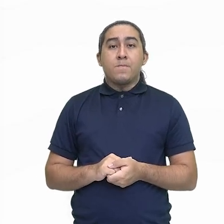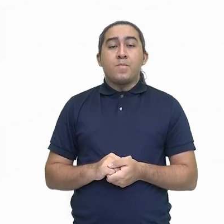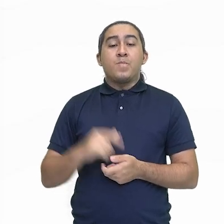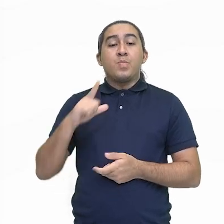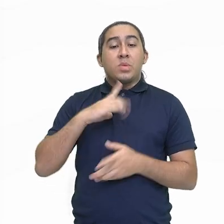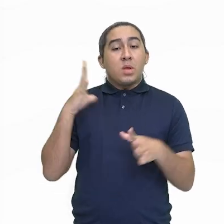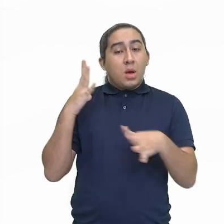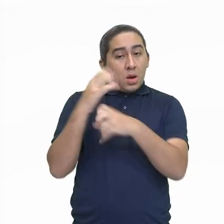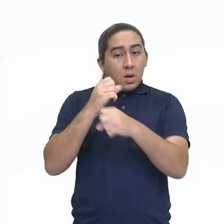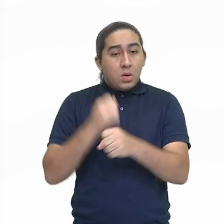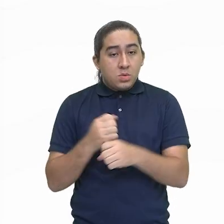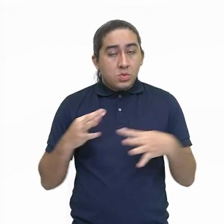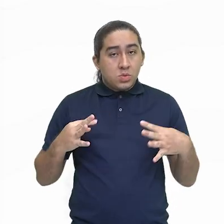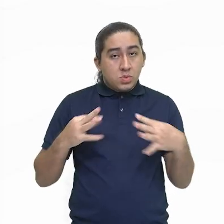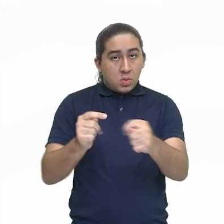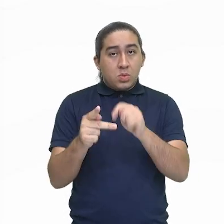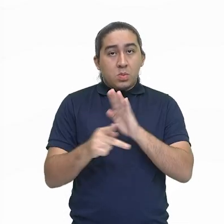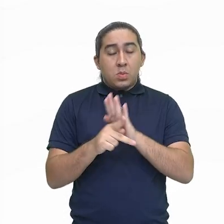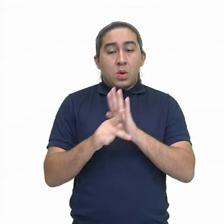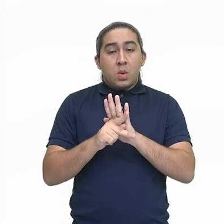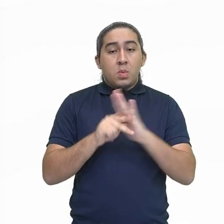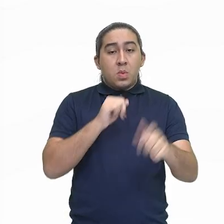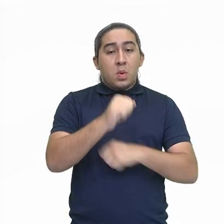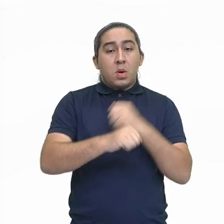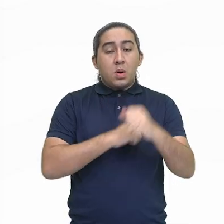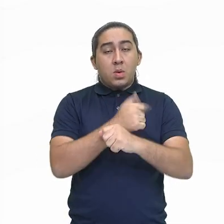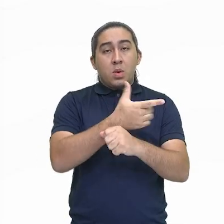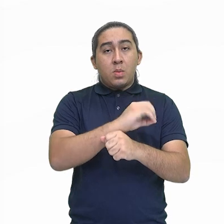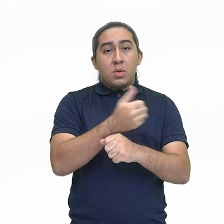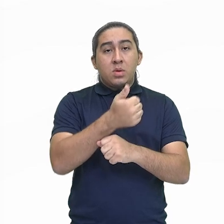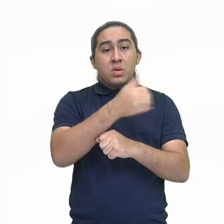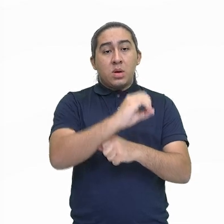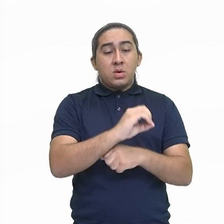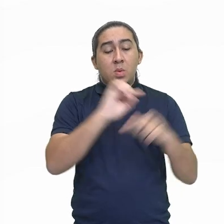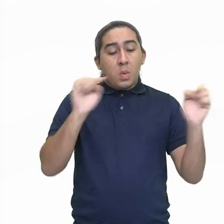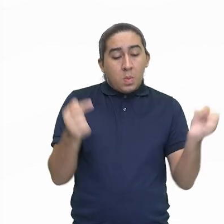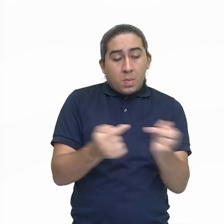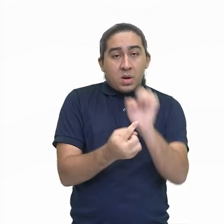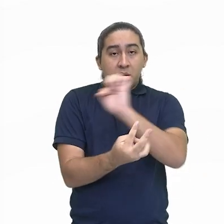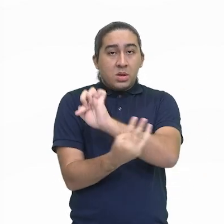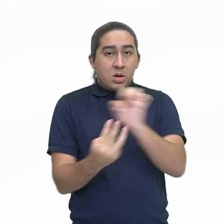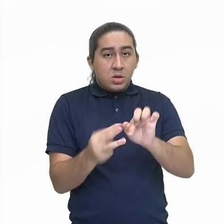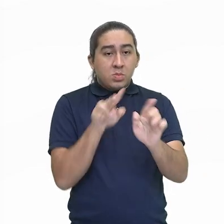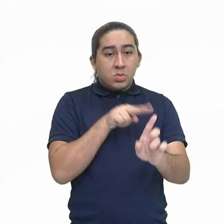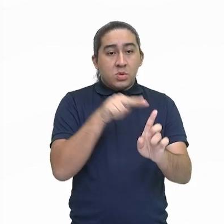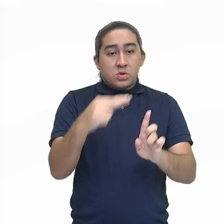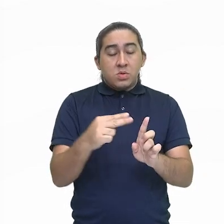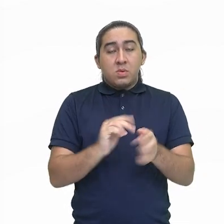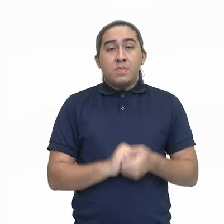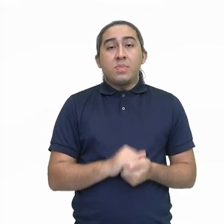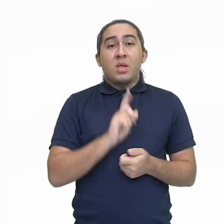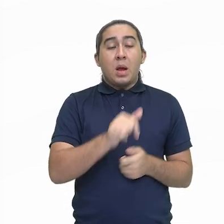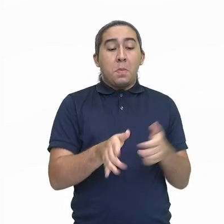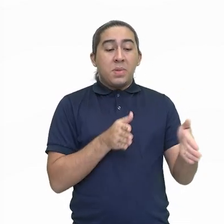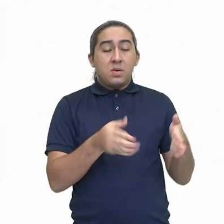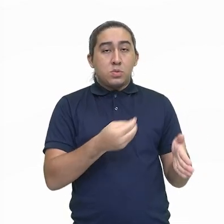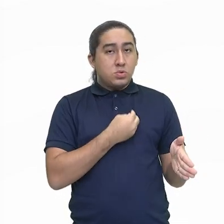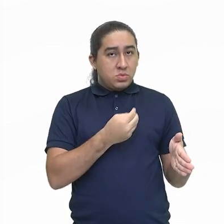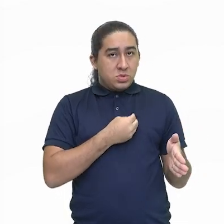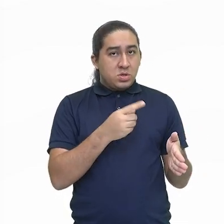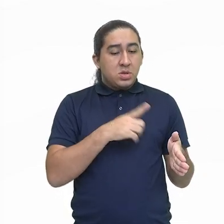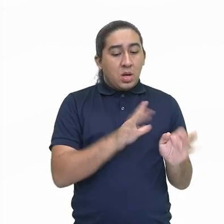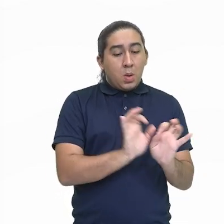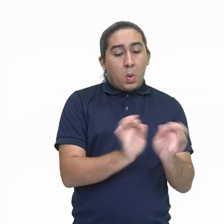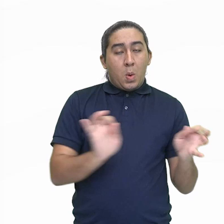de 2010, o IDH ele combina 3 dimensões, né? E aí nós temos a expectativa de vida, que é aí uma vida longa